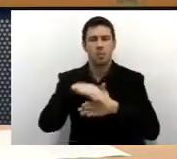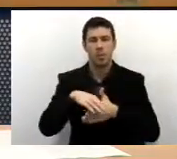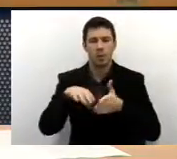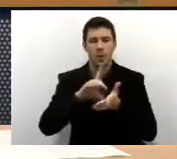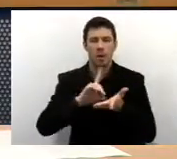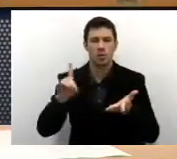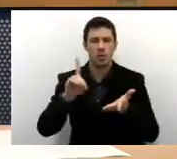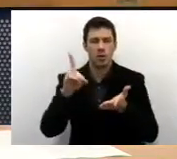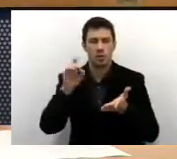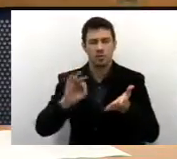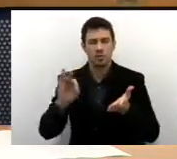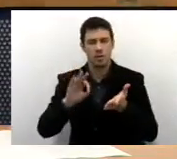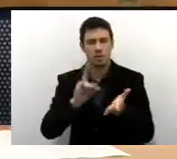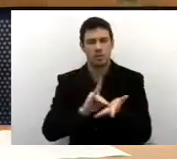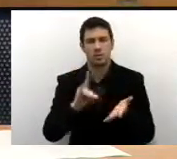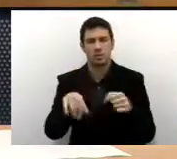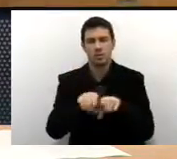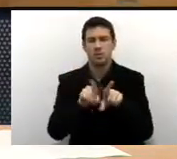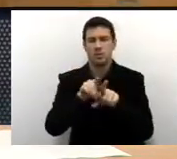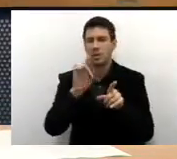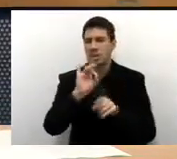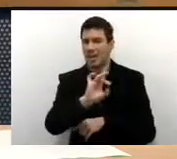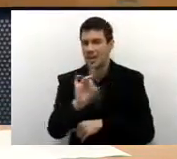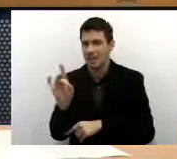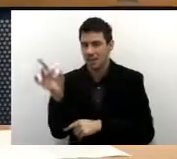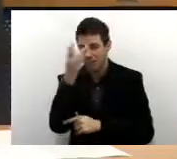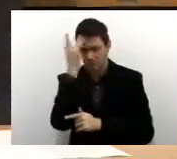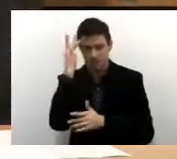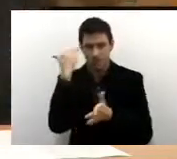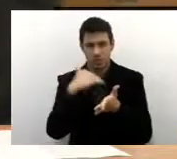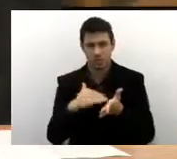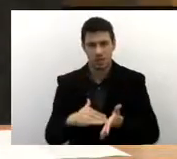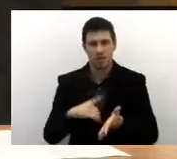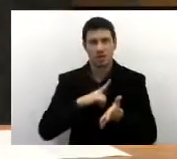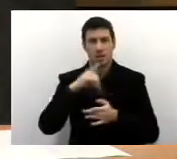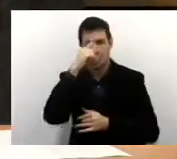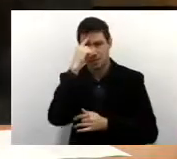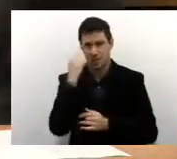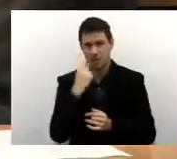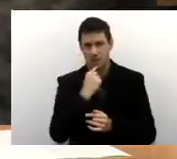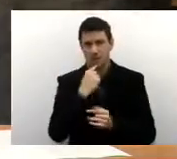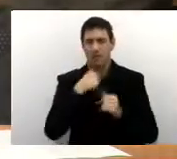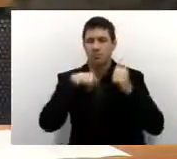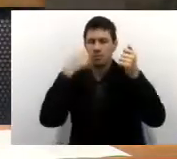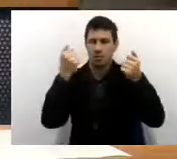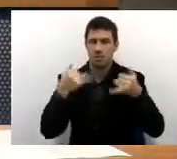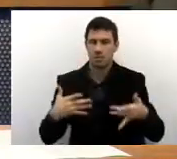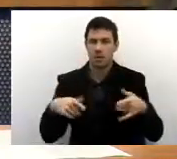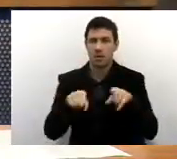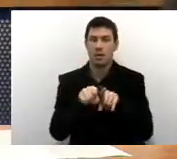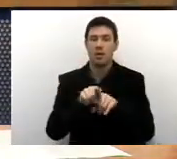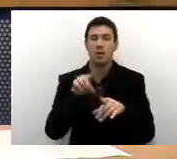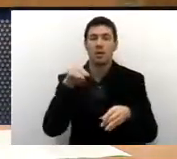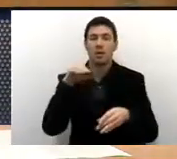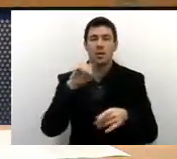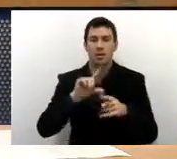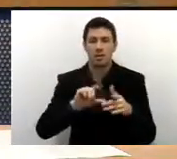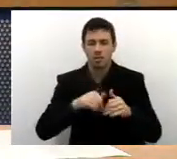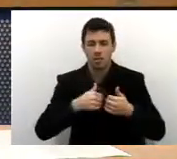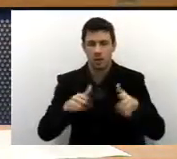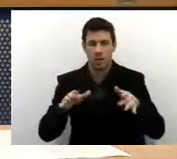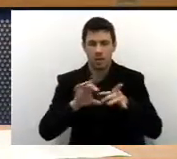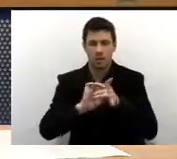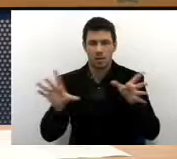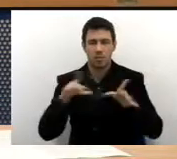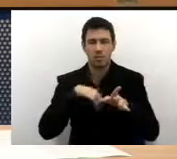Município. Cada secretário convocado terá um prazo máximo de 30 minutos para sua explanação. Em seguida, será aberta a palavra dos